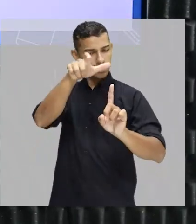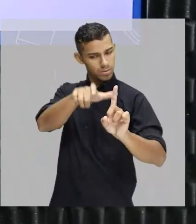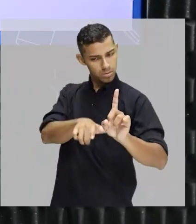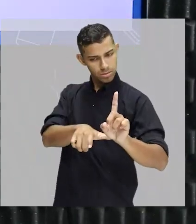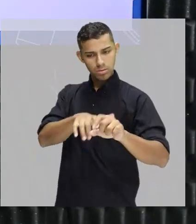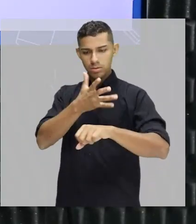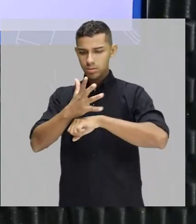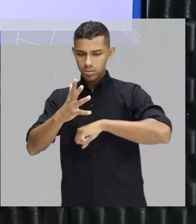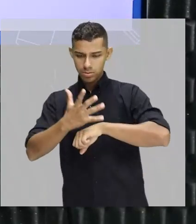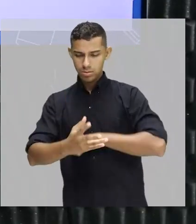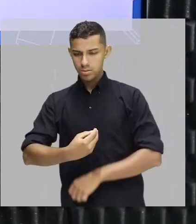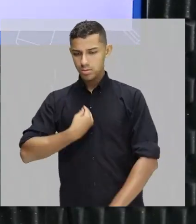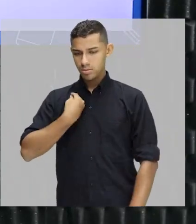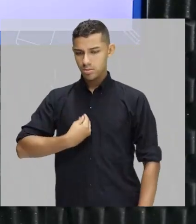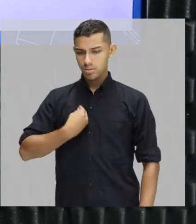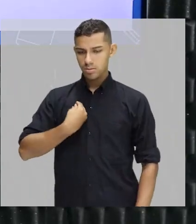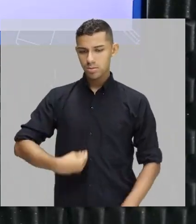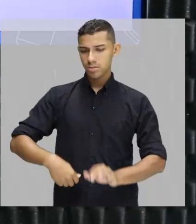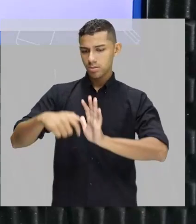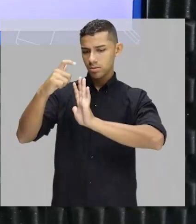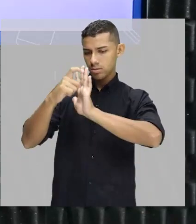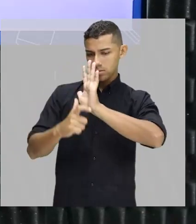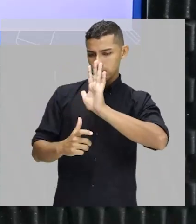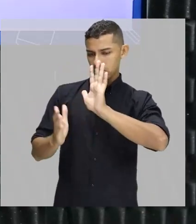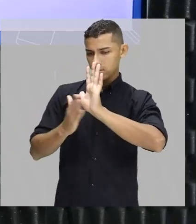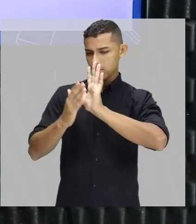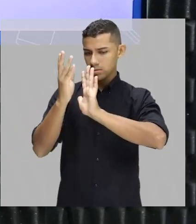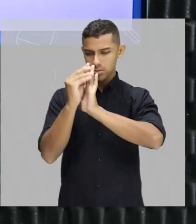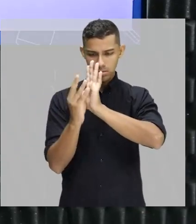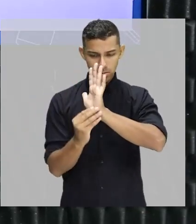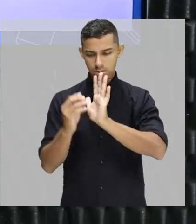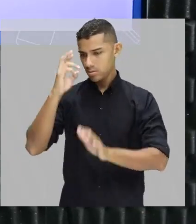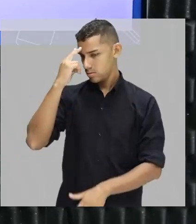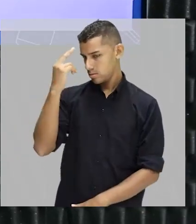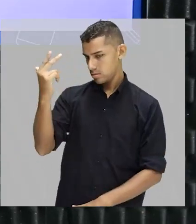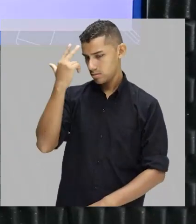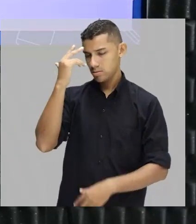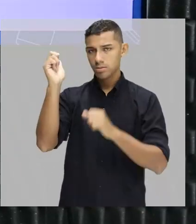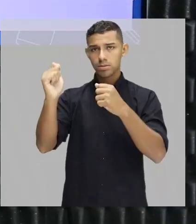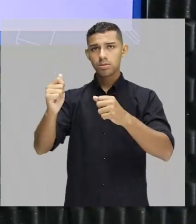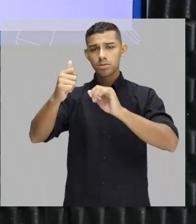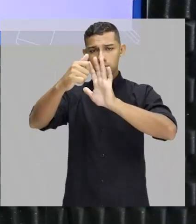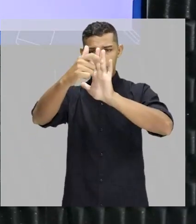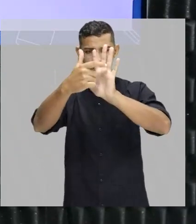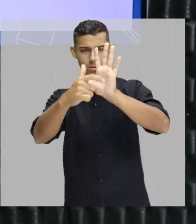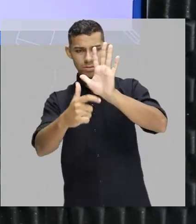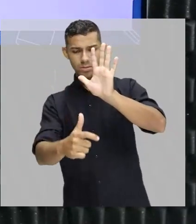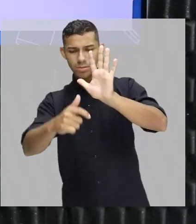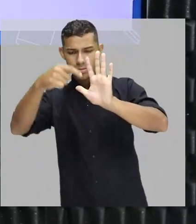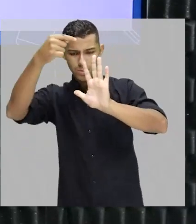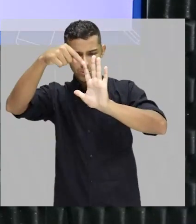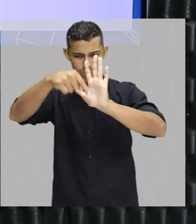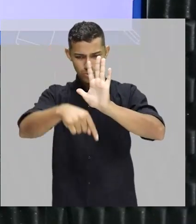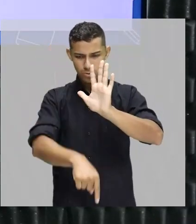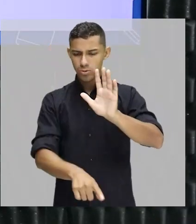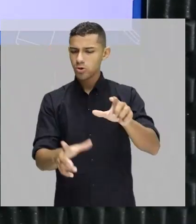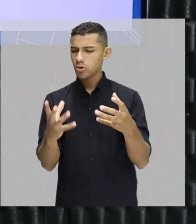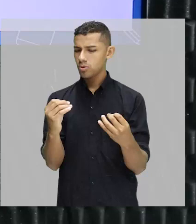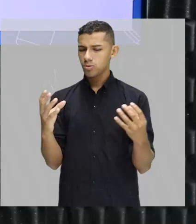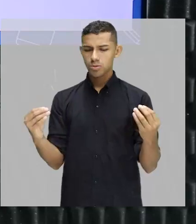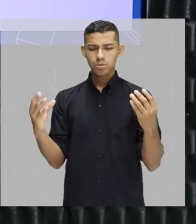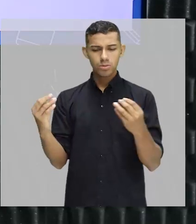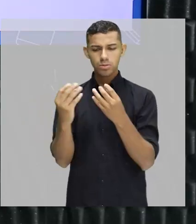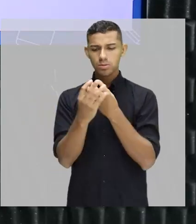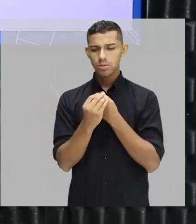personagem, as ações, o enredo. A narrativa ela é muito longa e muito complexa, porque ela é cheia de elementos,